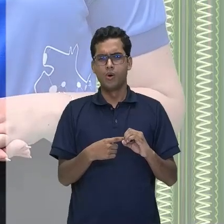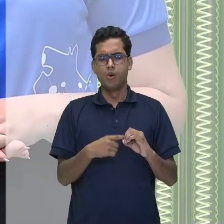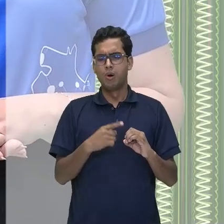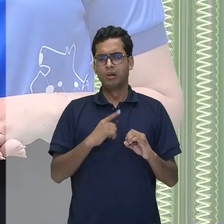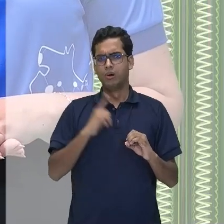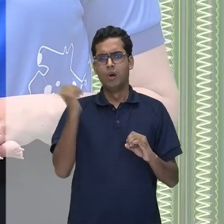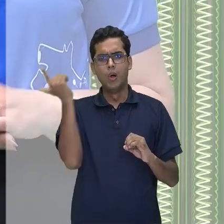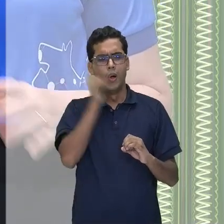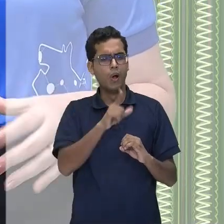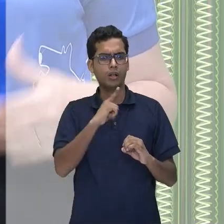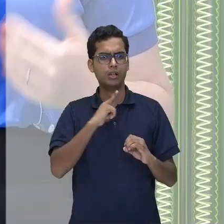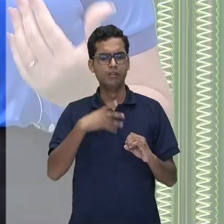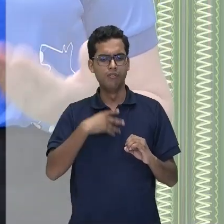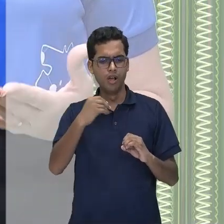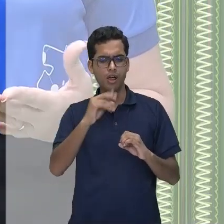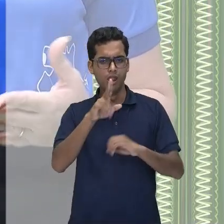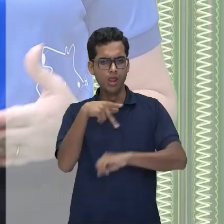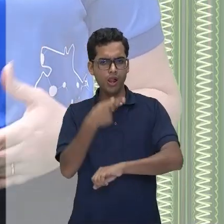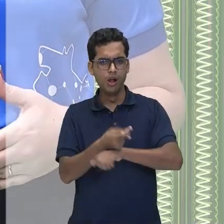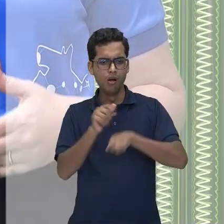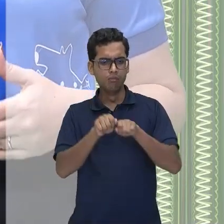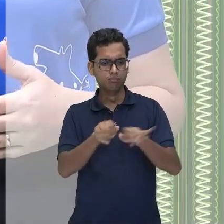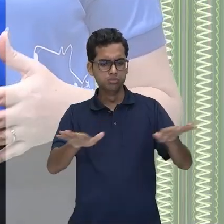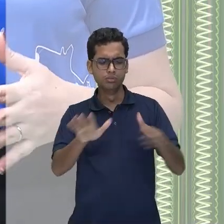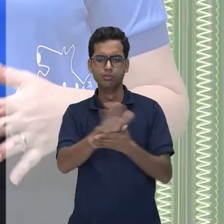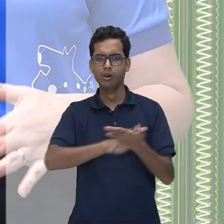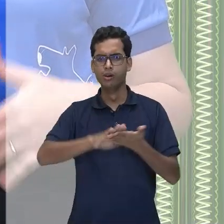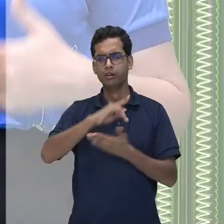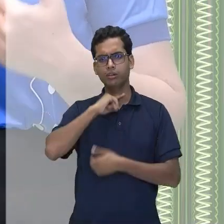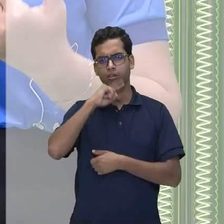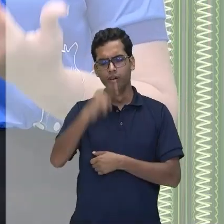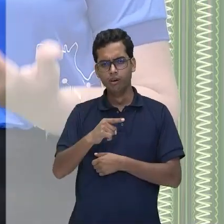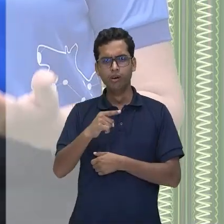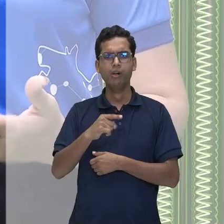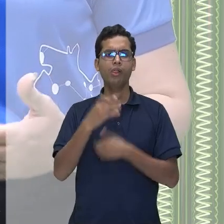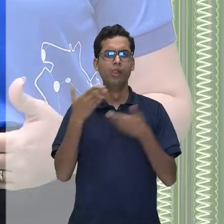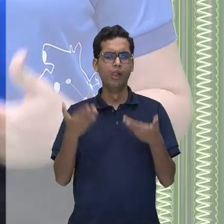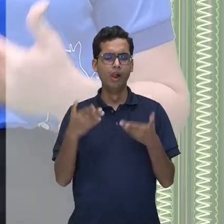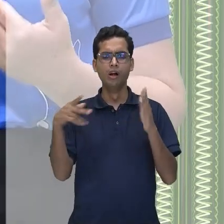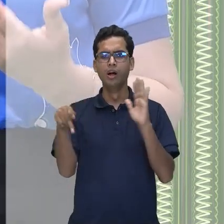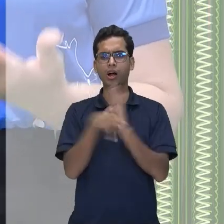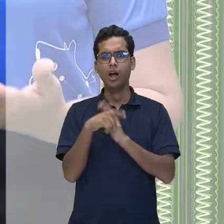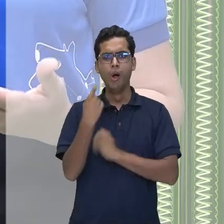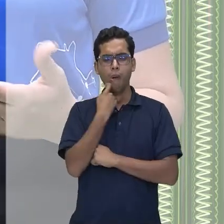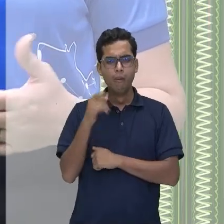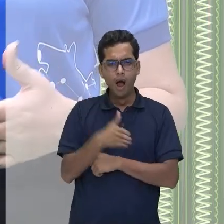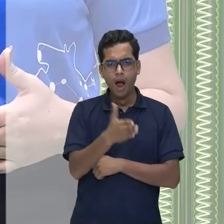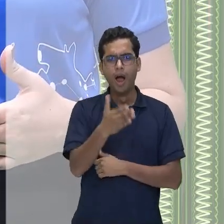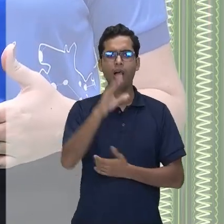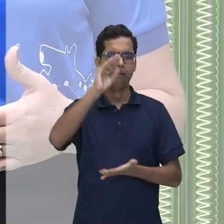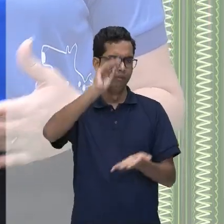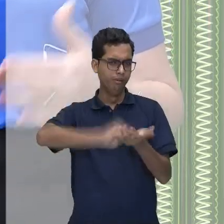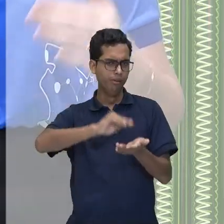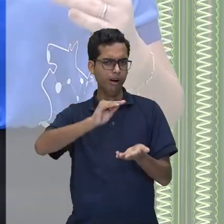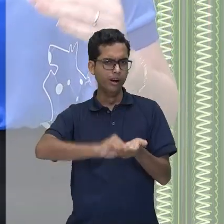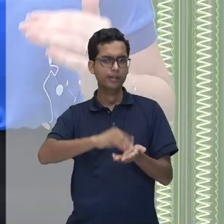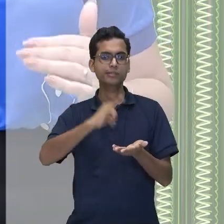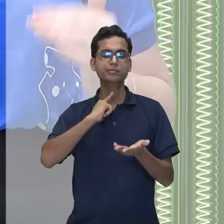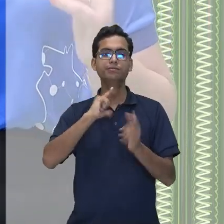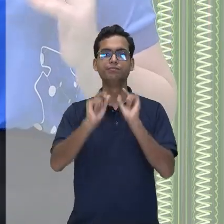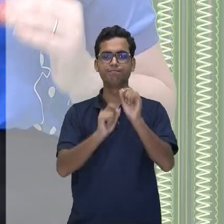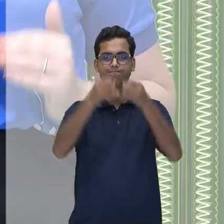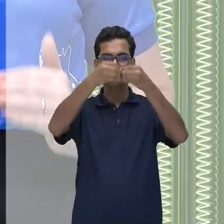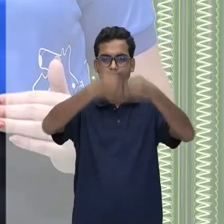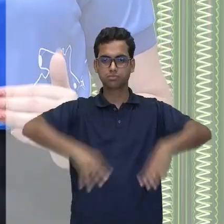gente costuma falar. E aí o que, que vai acontecer? A gente não vai ter uma nova leva, né, de peixes, e ali a gente vai ver uma queda,